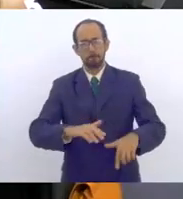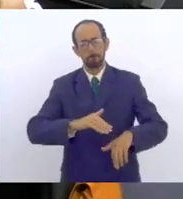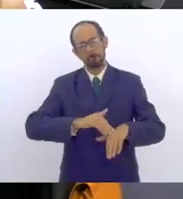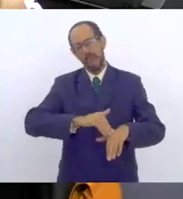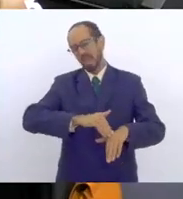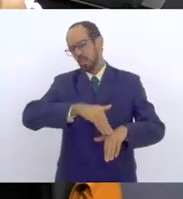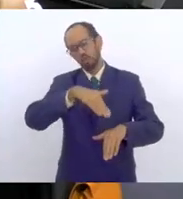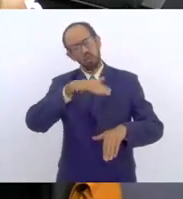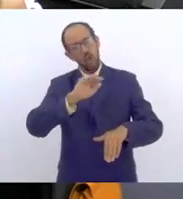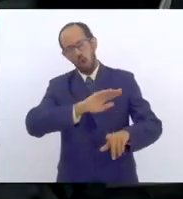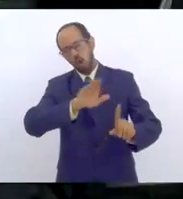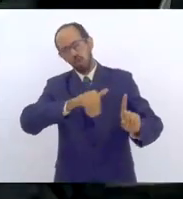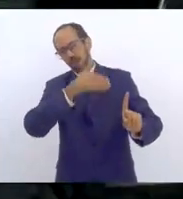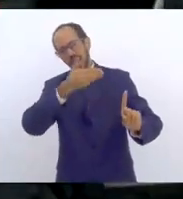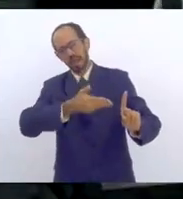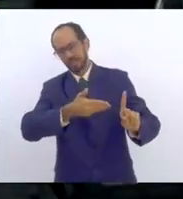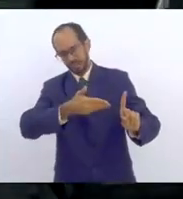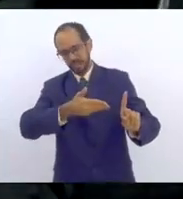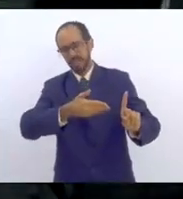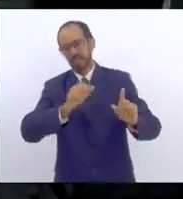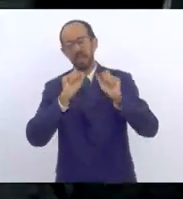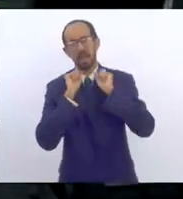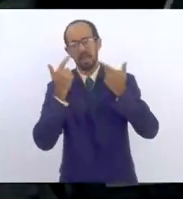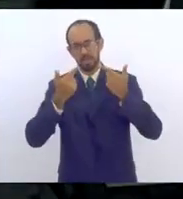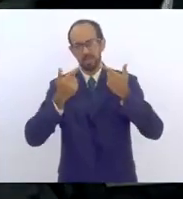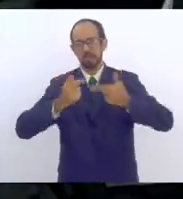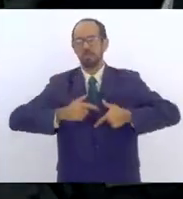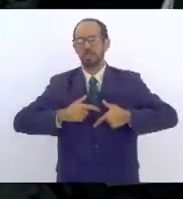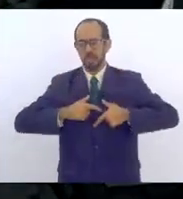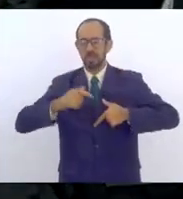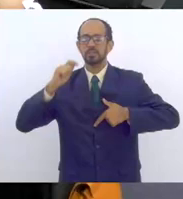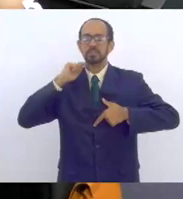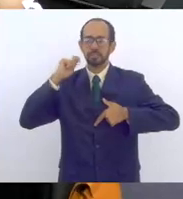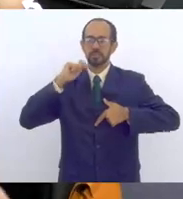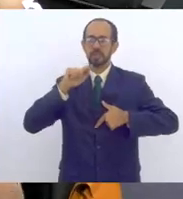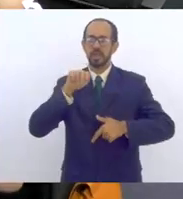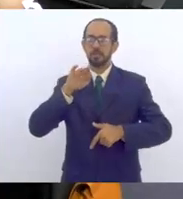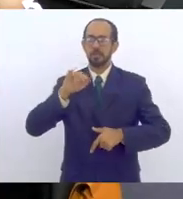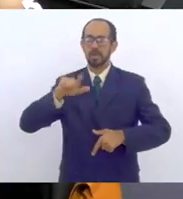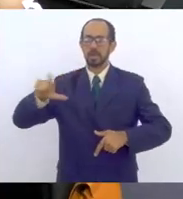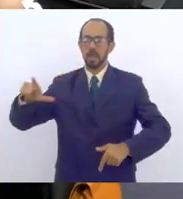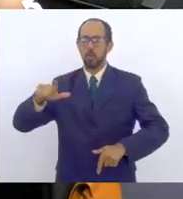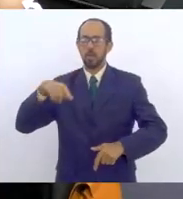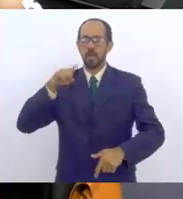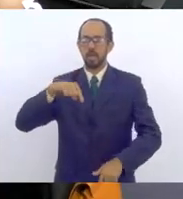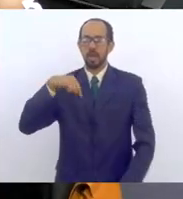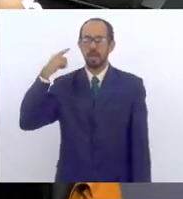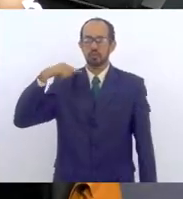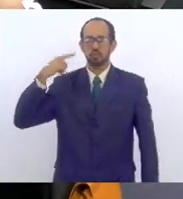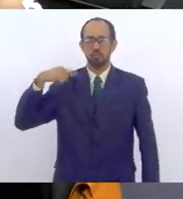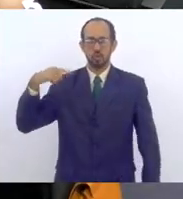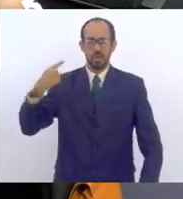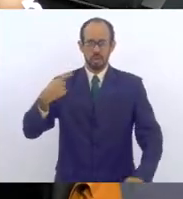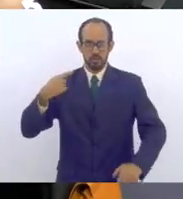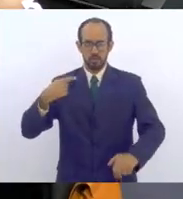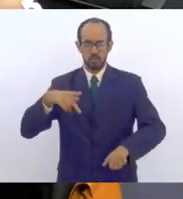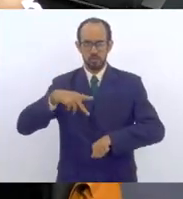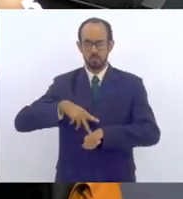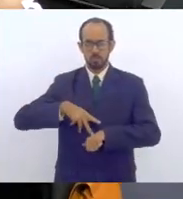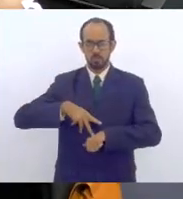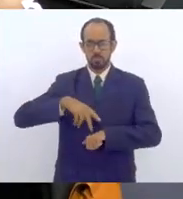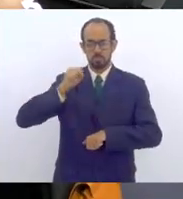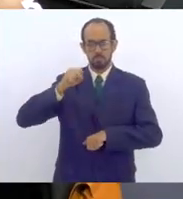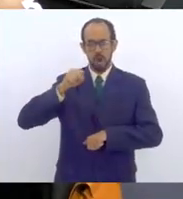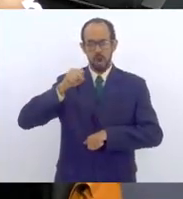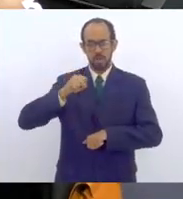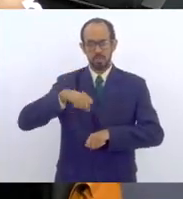medalha de Tiradentes Gabriel de Miranda Peçanha advogado Gabriel é pós-graduado